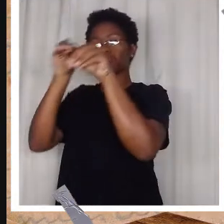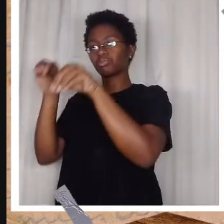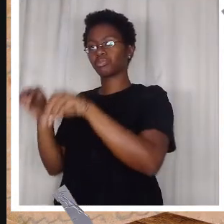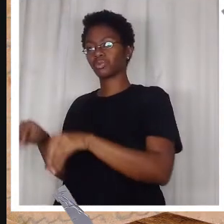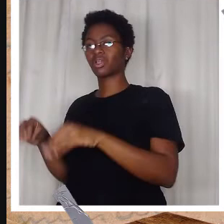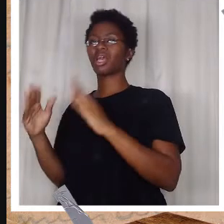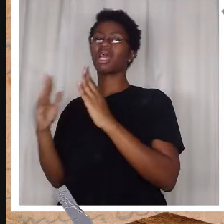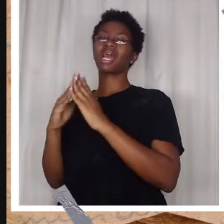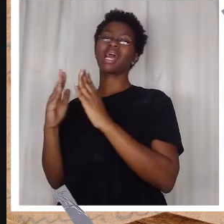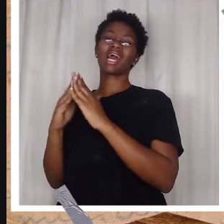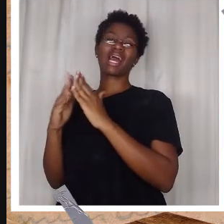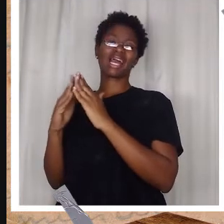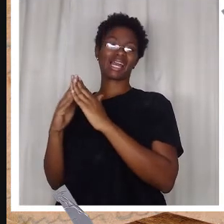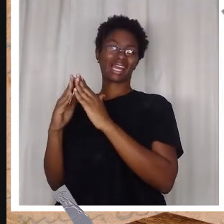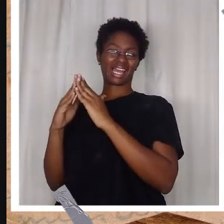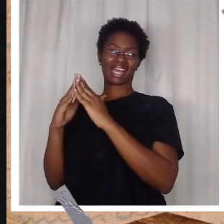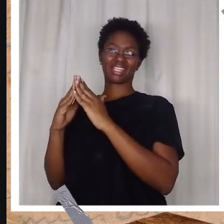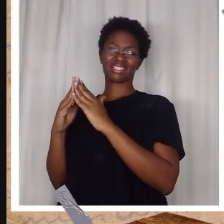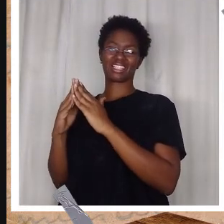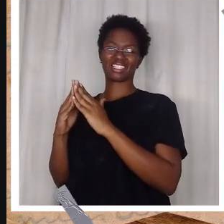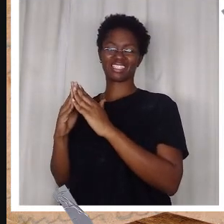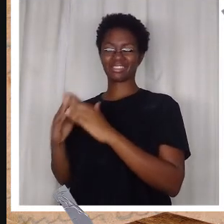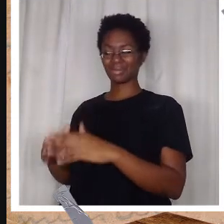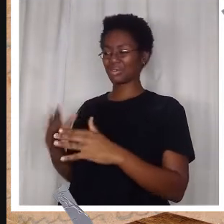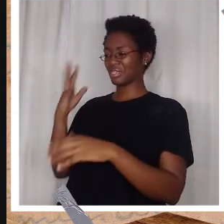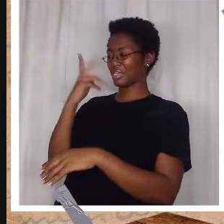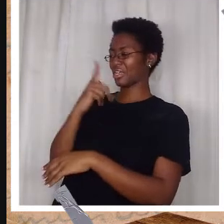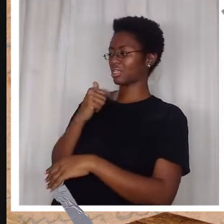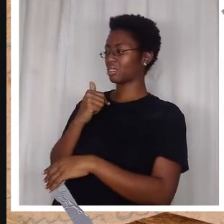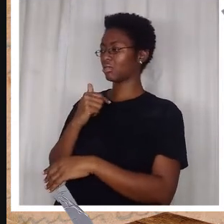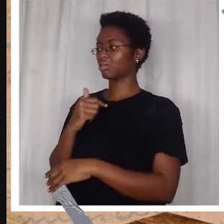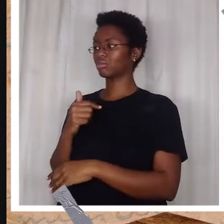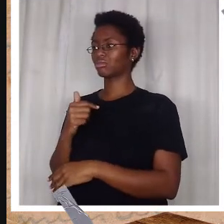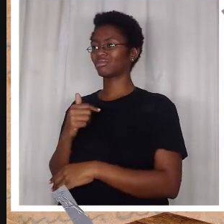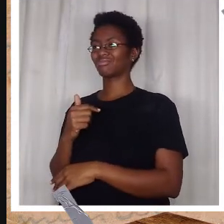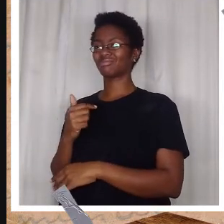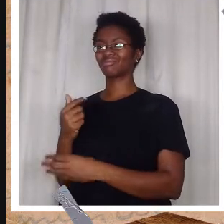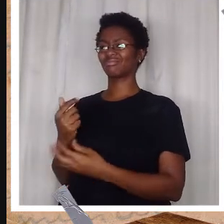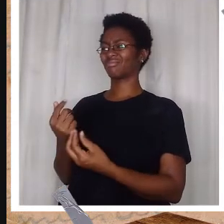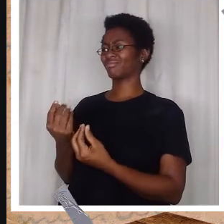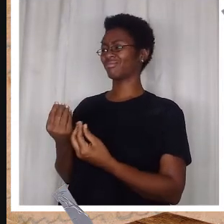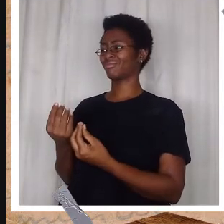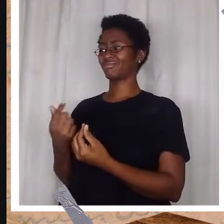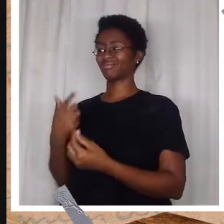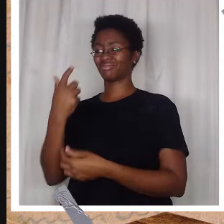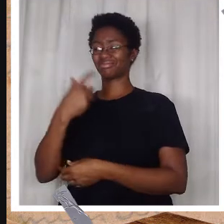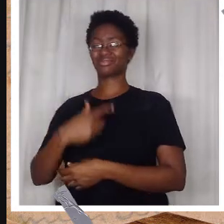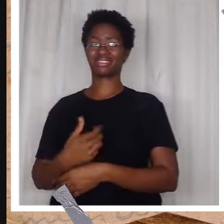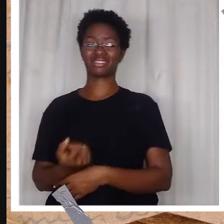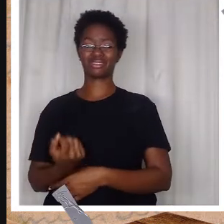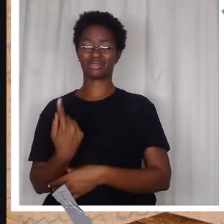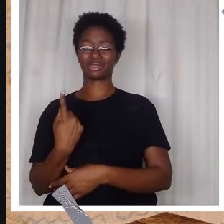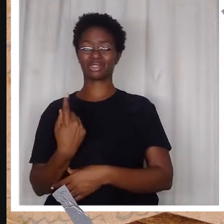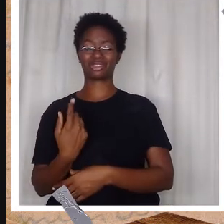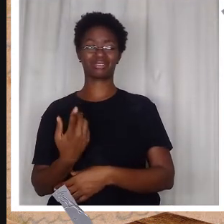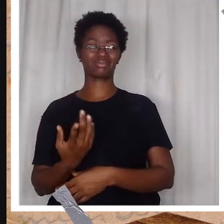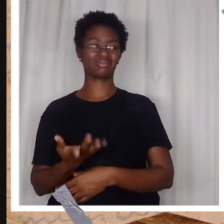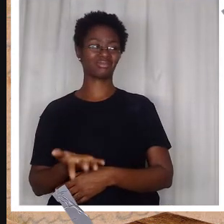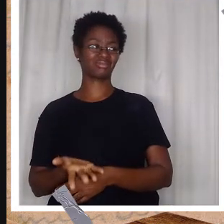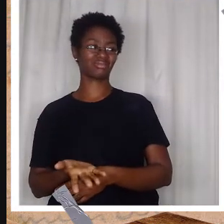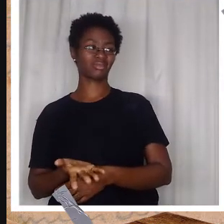Alvenaria, ela continua se sentindo um ser estranho para aquelas pessoas. ela é obrigada a conviver dentro